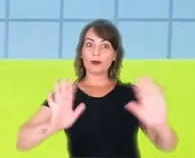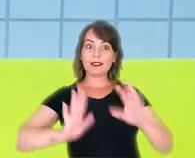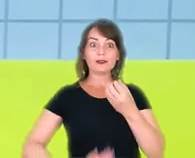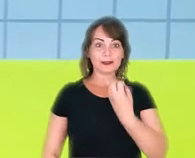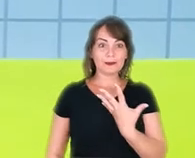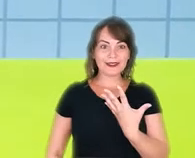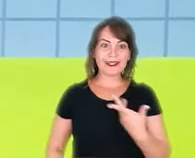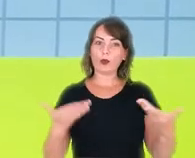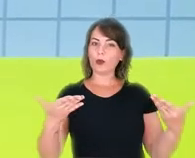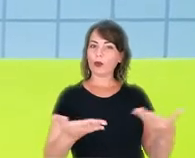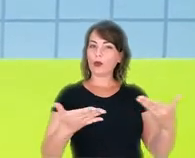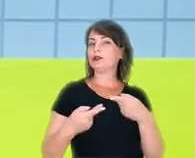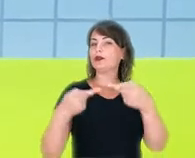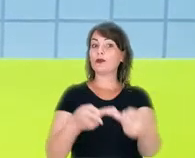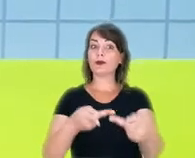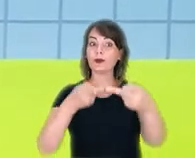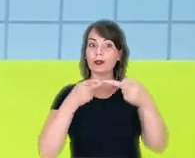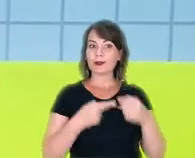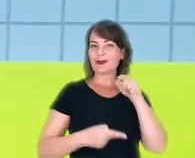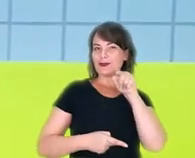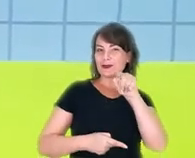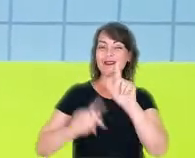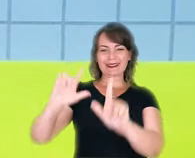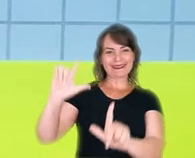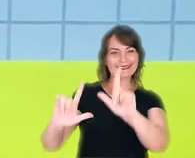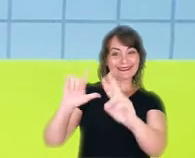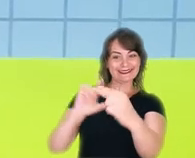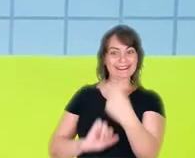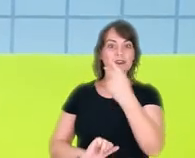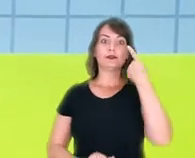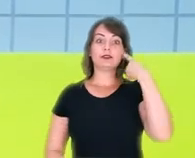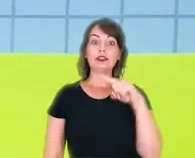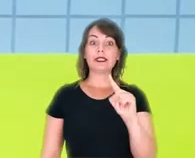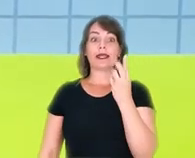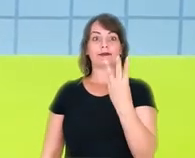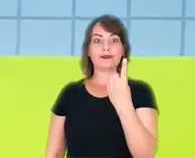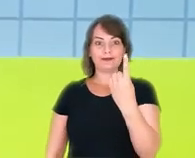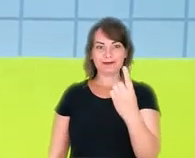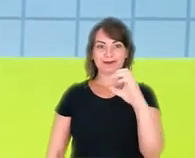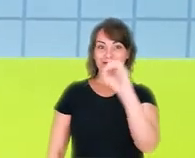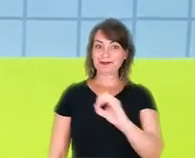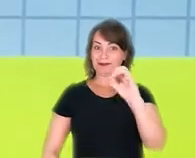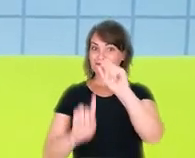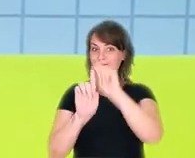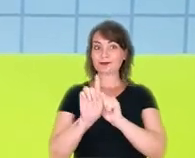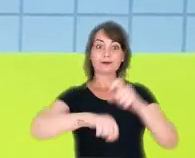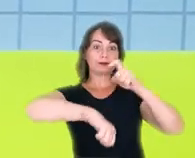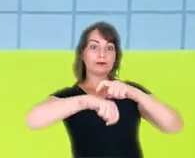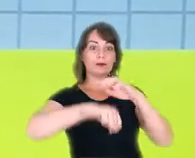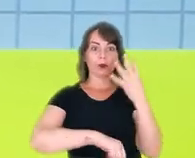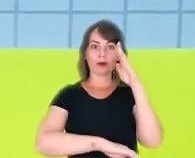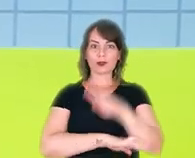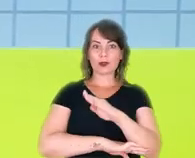Olá pessoal, tudo bem com vocês? Eu estou aqui hoje para fazer um convite para você que está aí do outro lado da tela. Dia